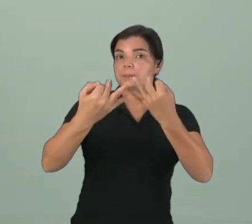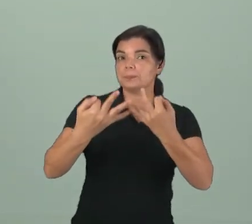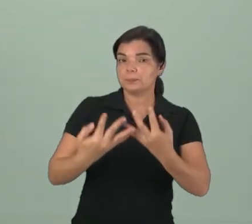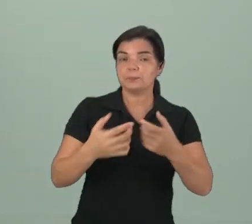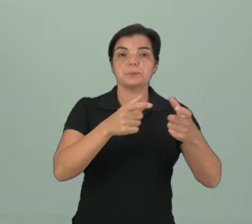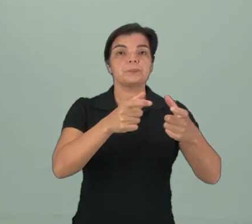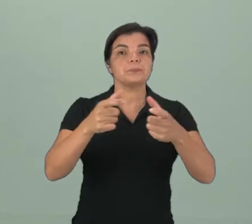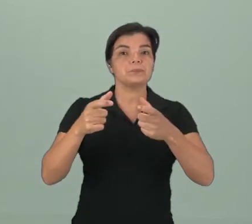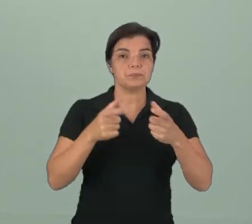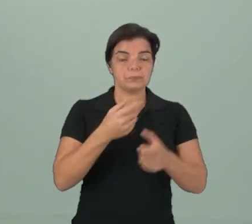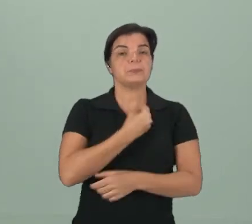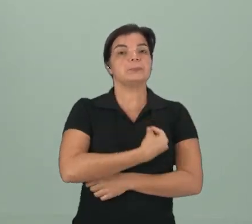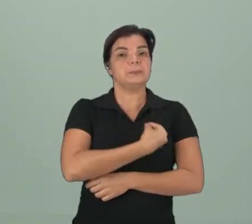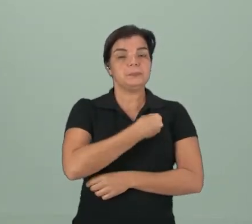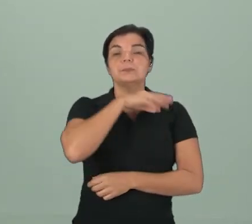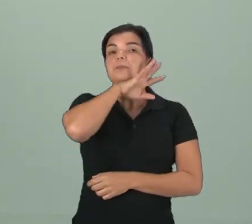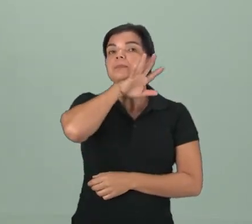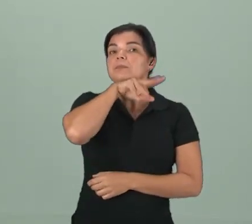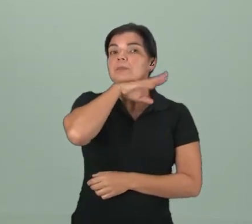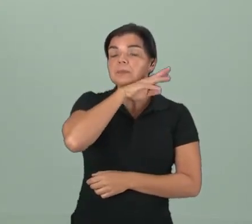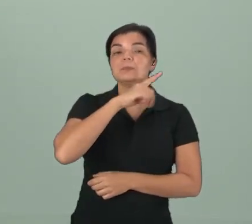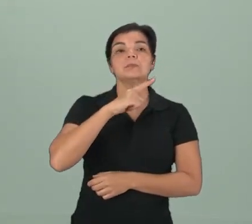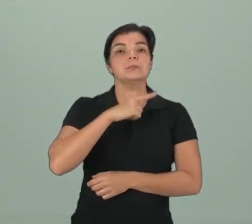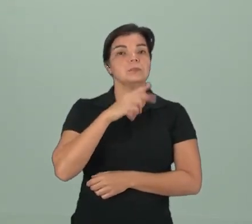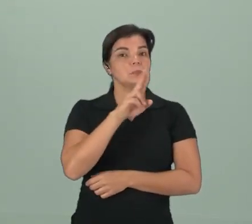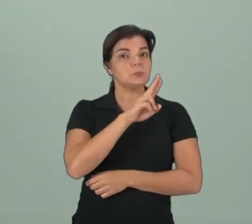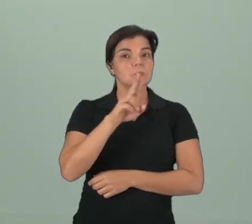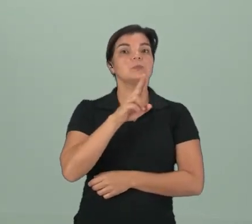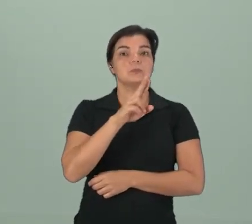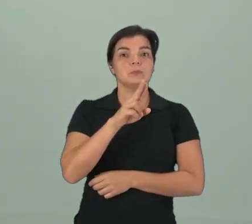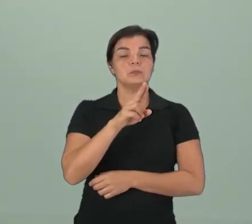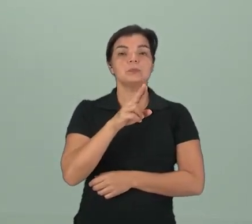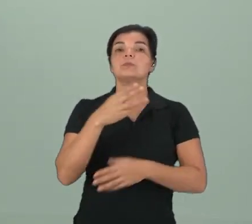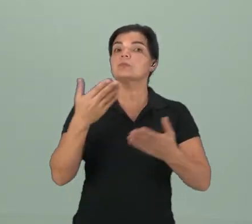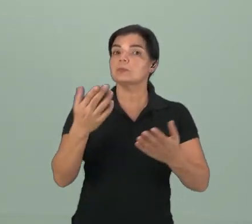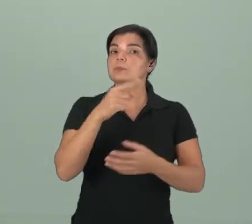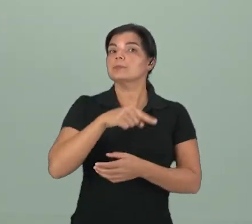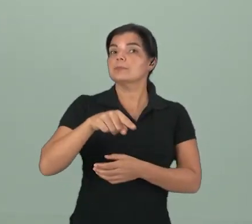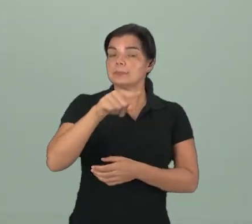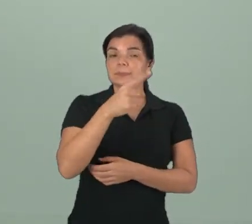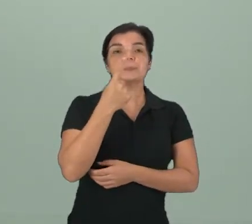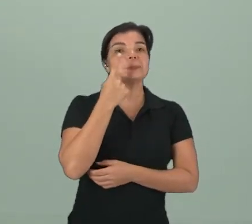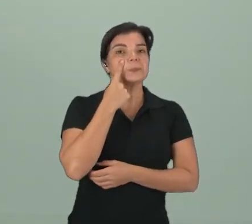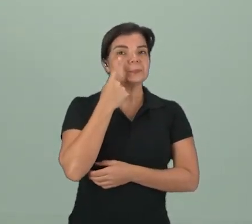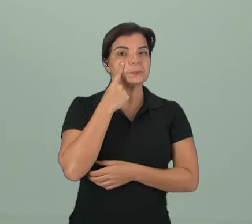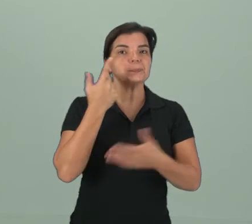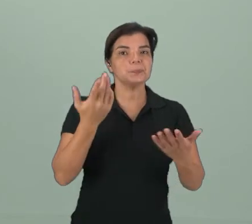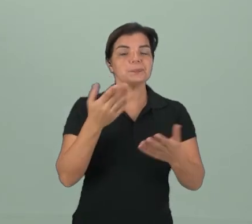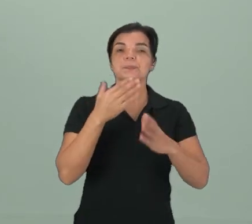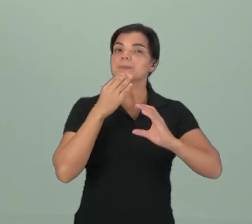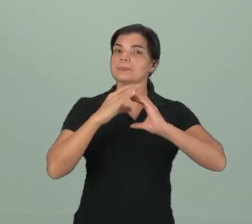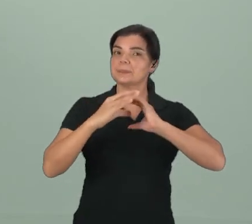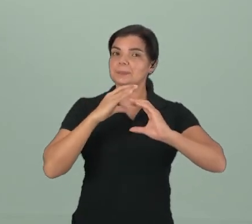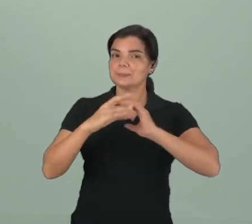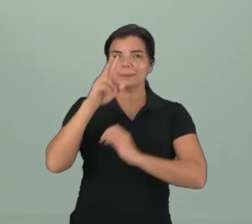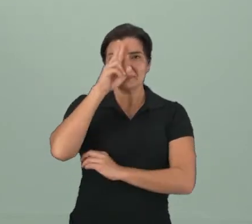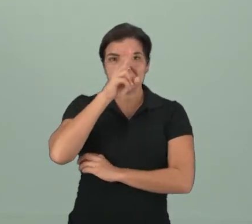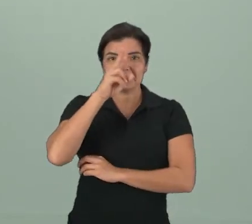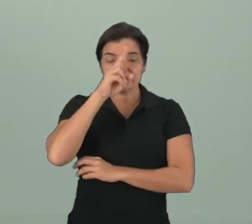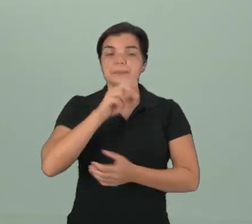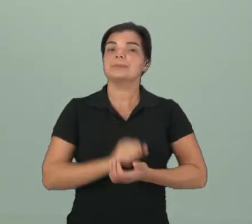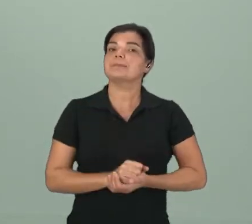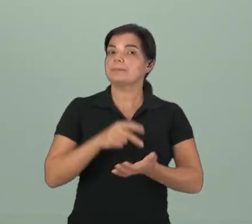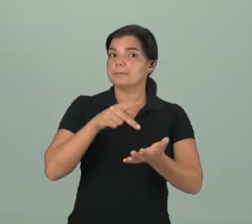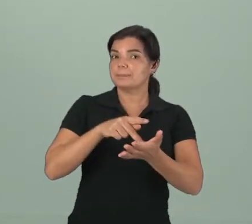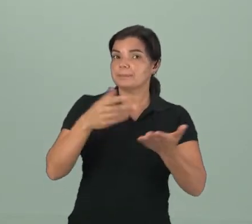sobre o lugar onde vivem os animais, nós temos um nomezinho que é dado para isso que vocês ouviram ainda há pouco lá na música. Lembram?